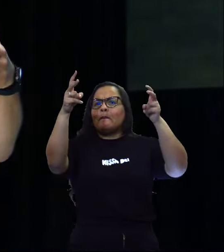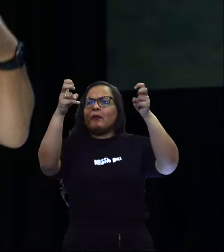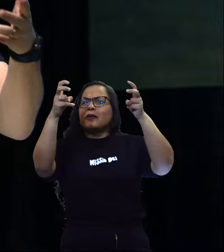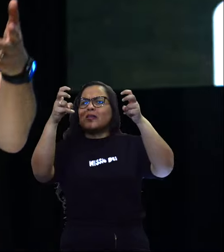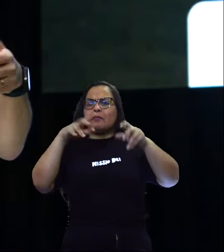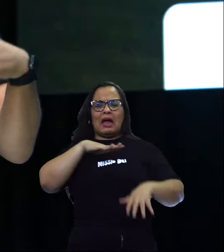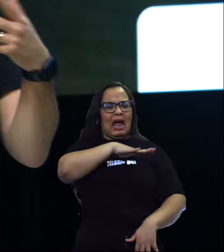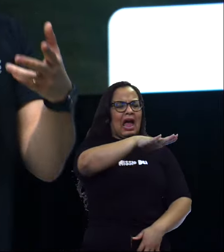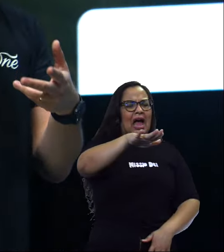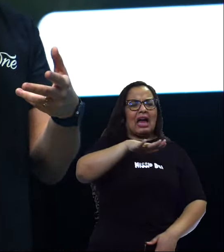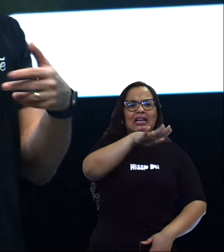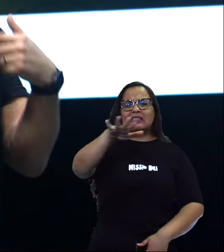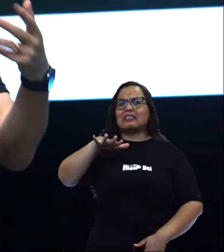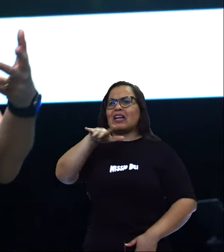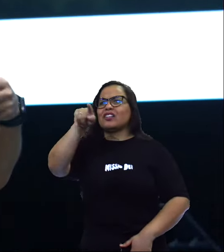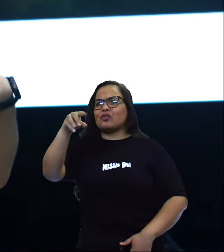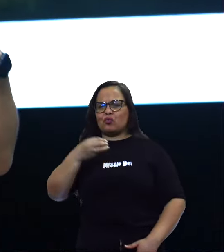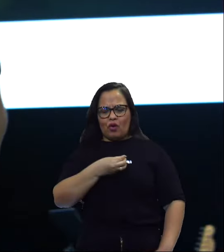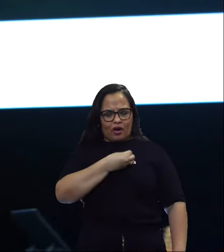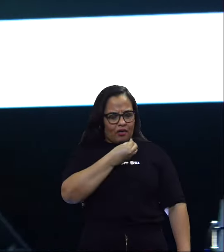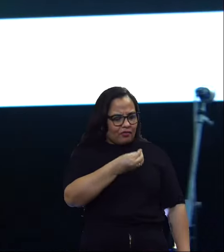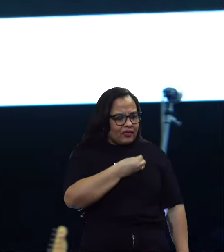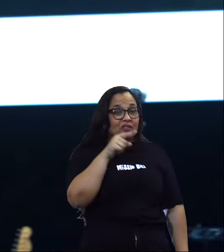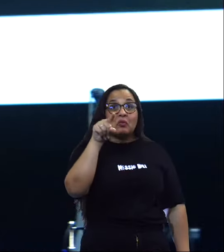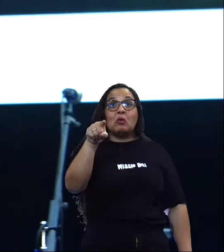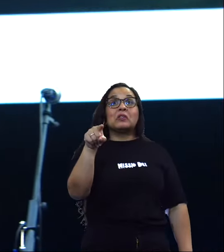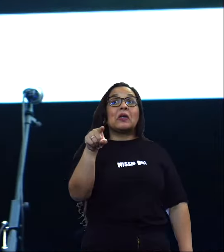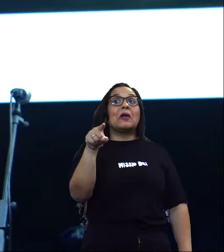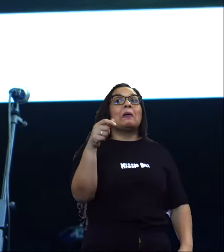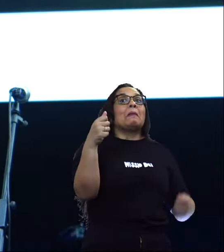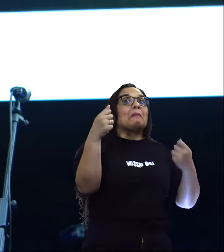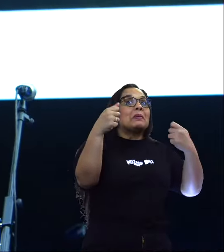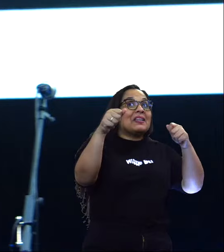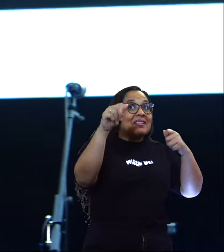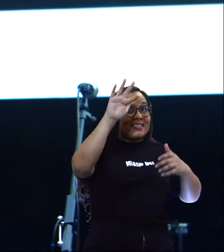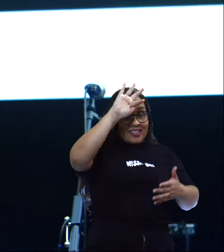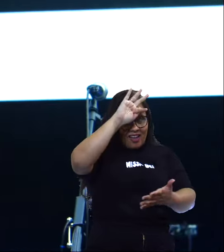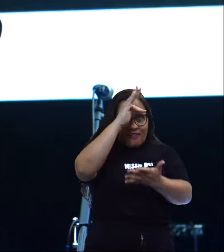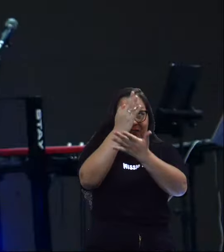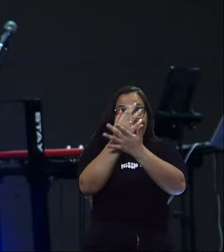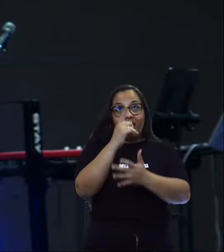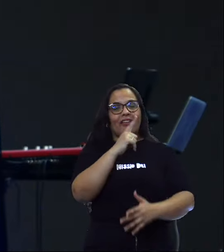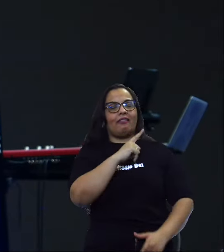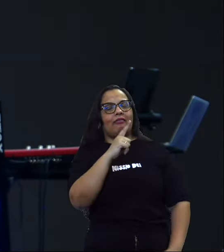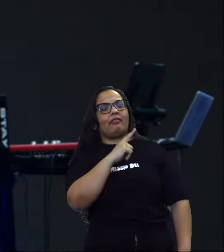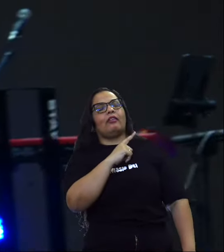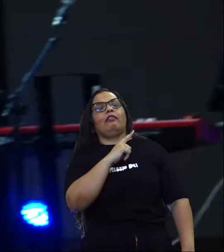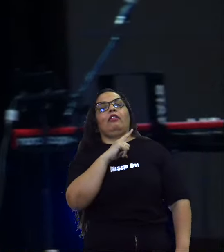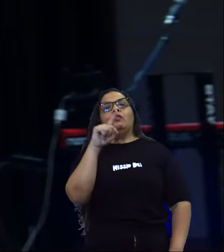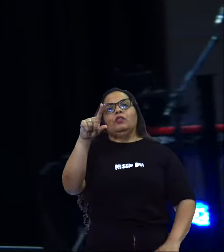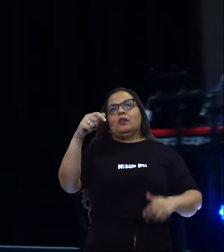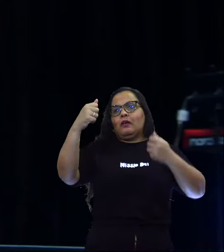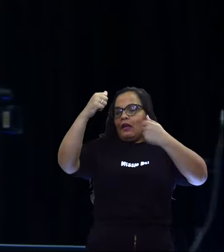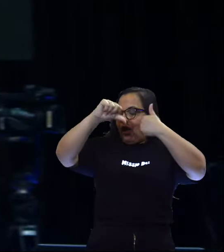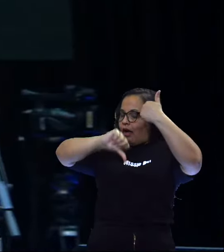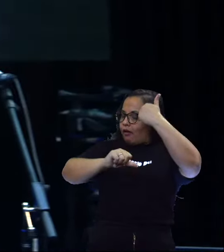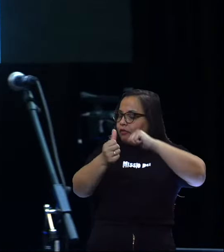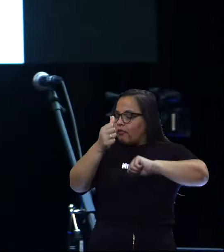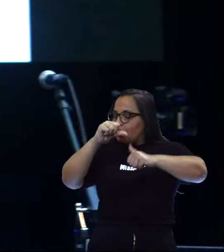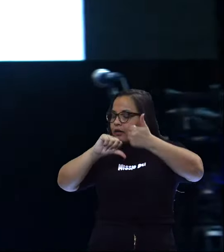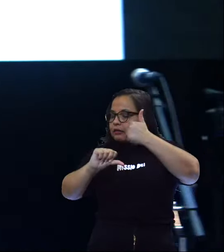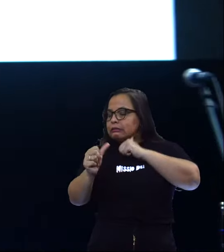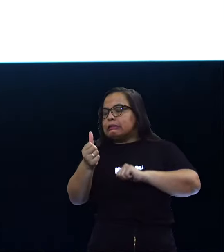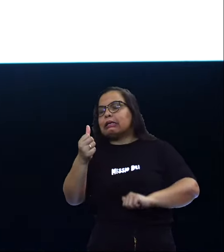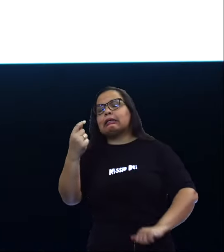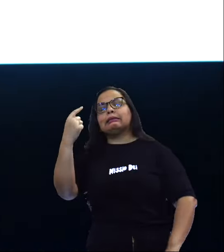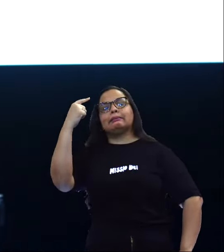Senhor ainda pode fazer, realizar, converter, transformar. Mas alguns meses atrás eu estava aqui num dos nossos cultos aqui de sábado,